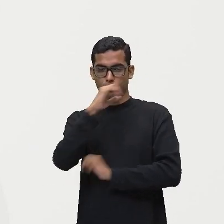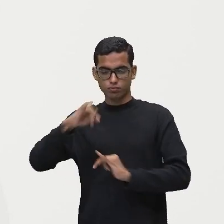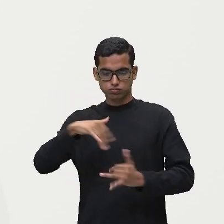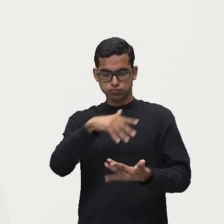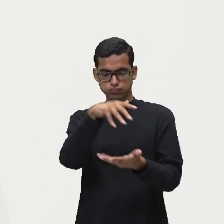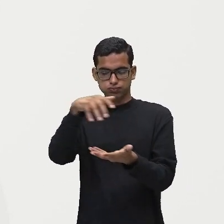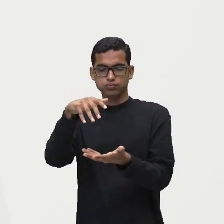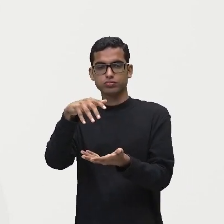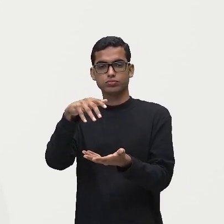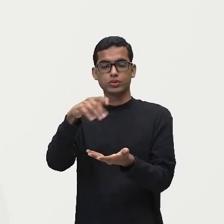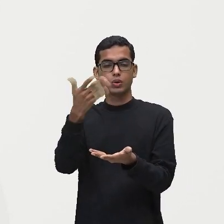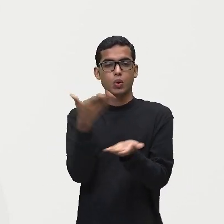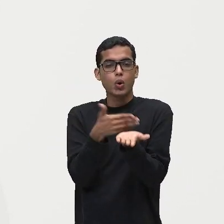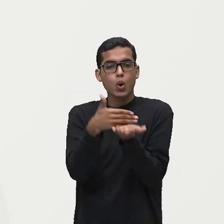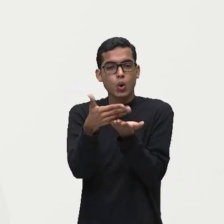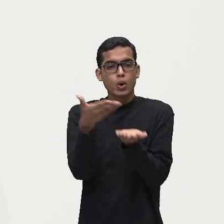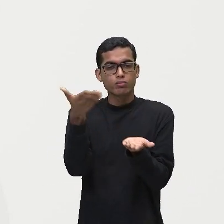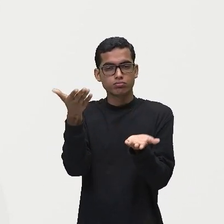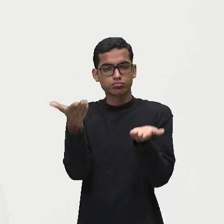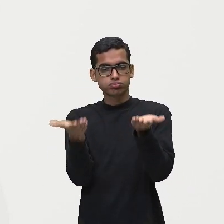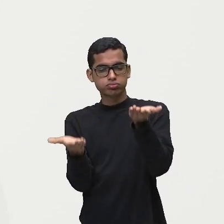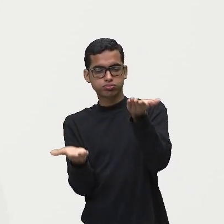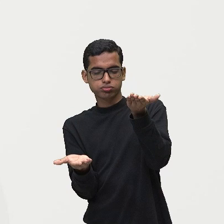um desequilíbrio